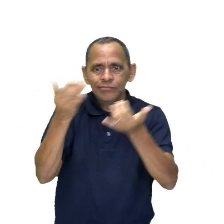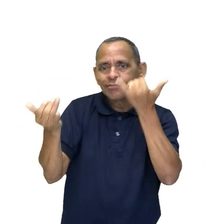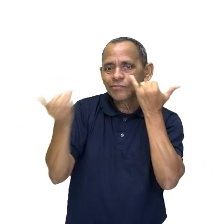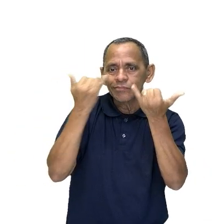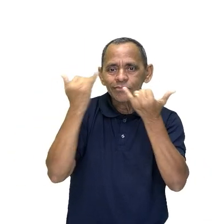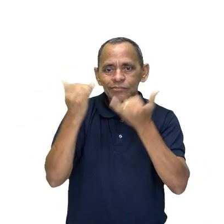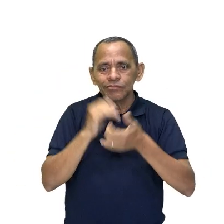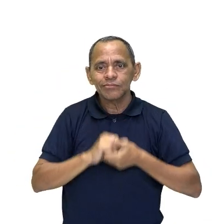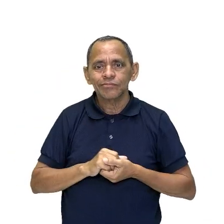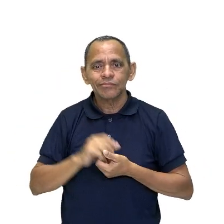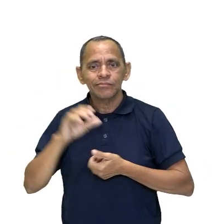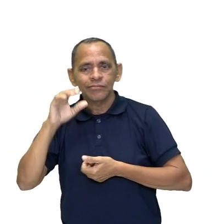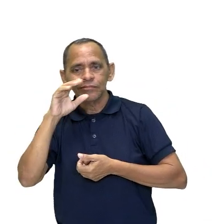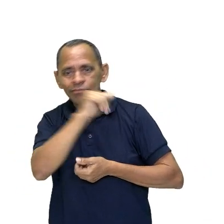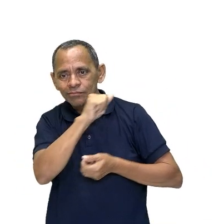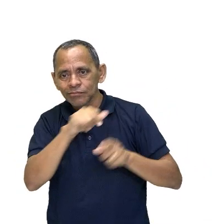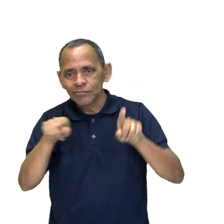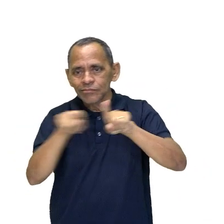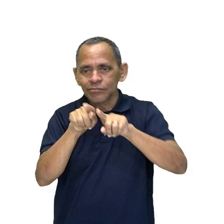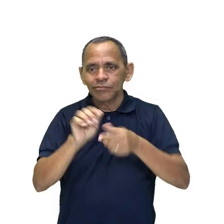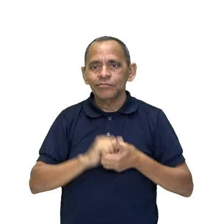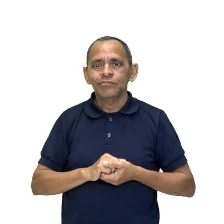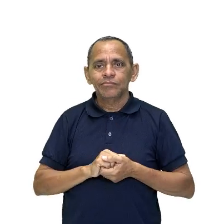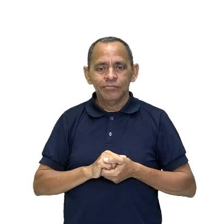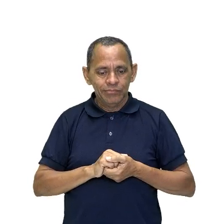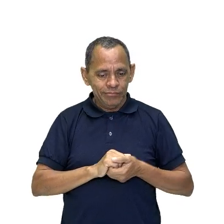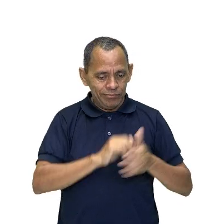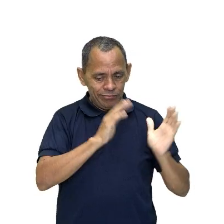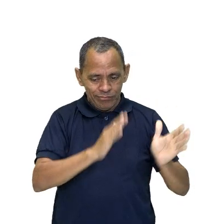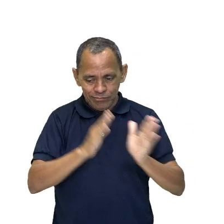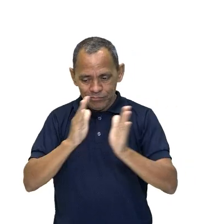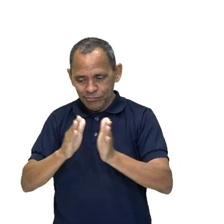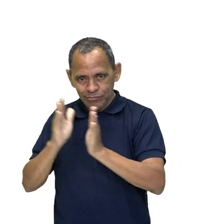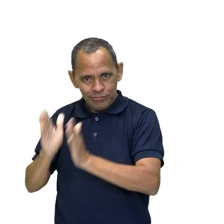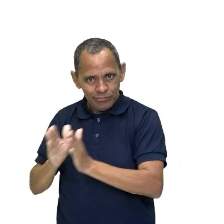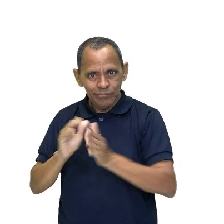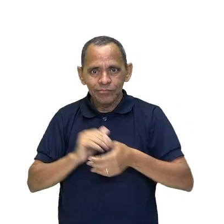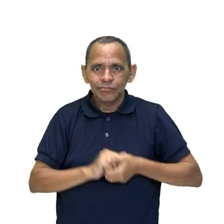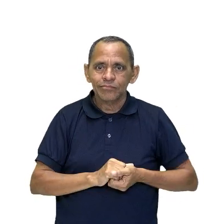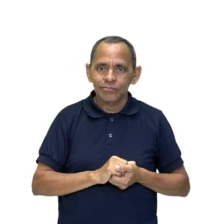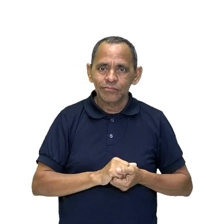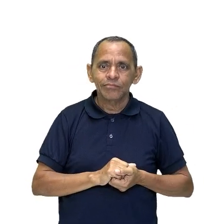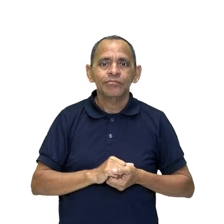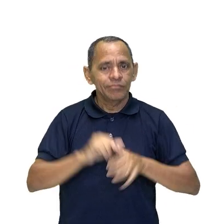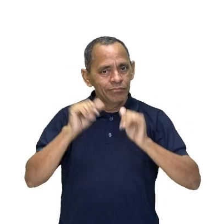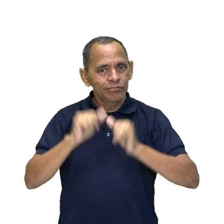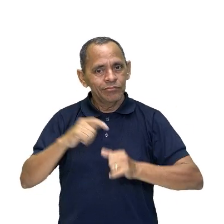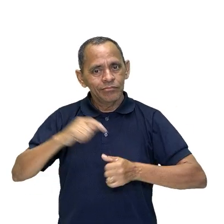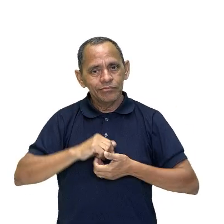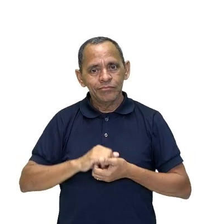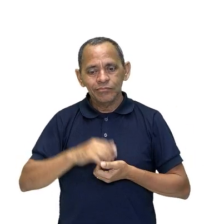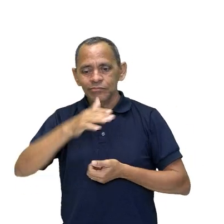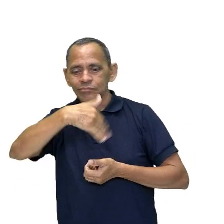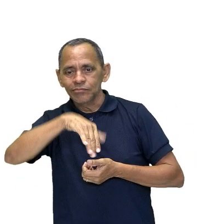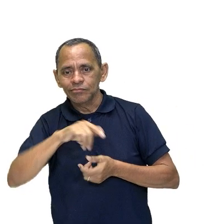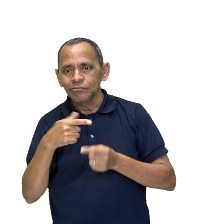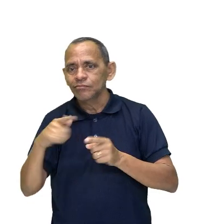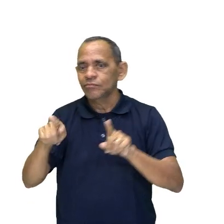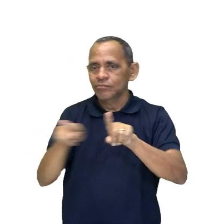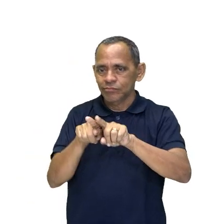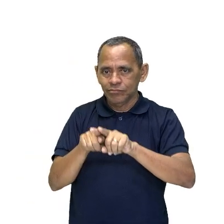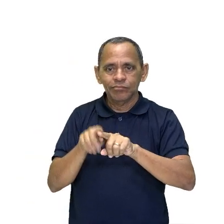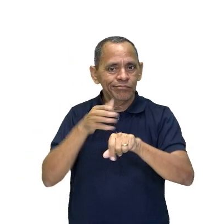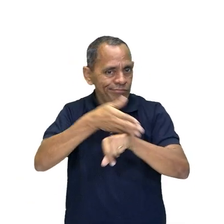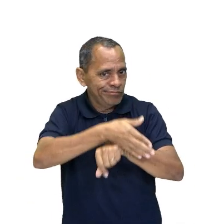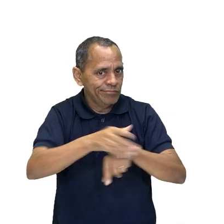forma linear, com início, meio e fim. Dali você pode partir para outros campos, para outras áreas, né?